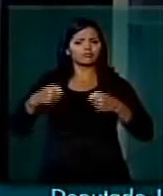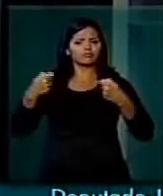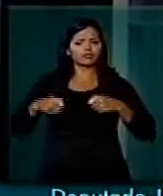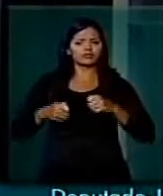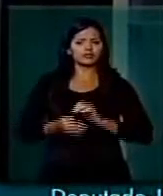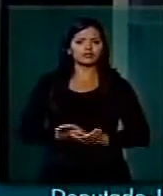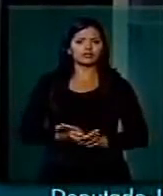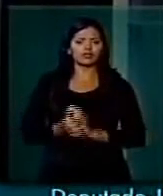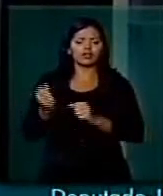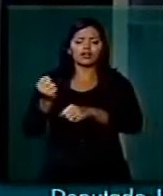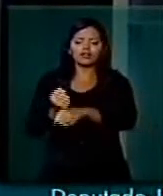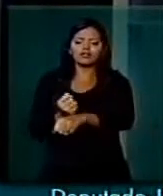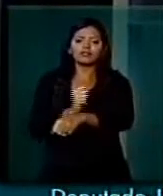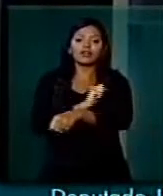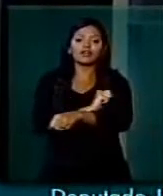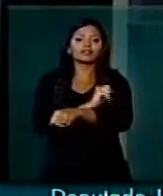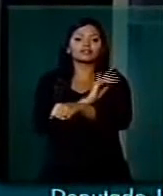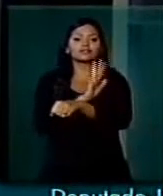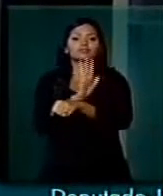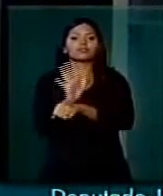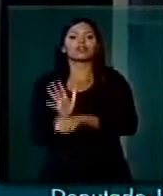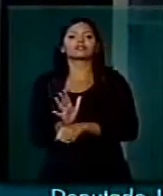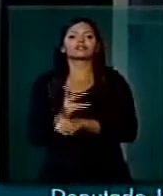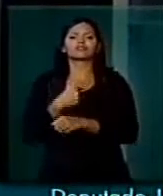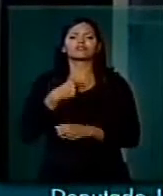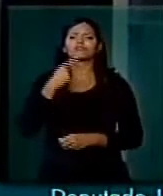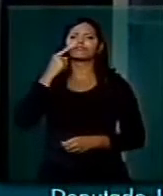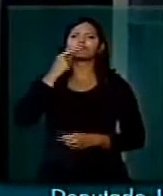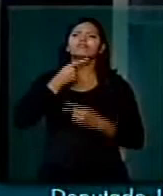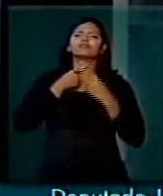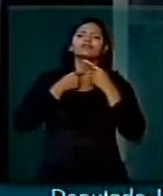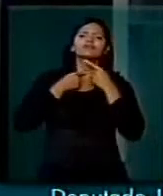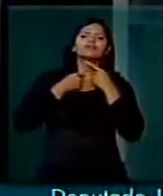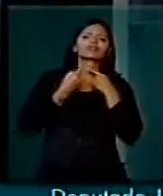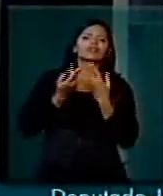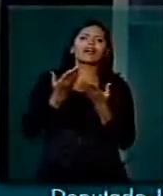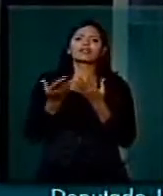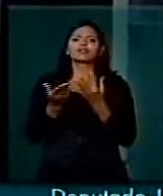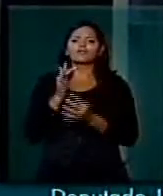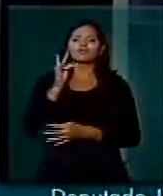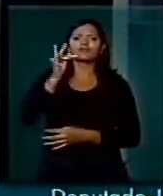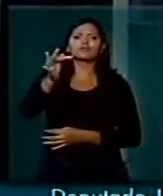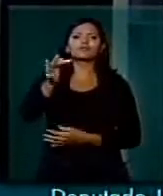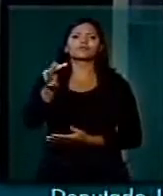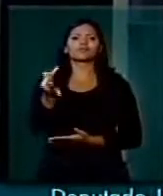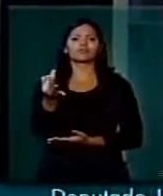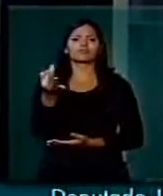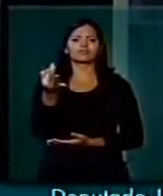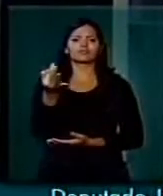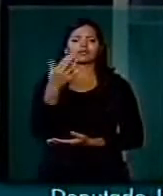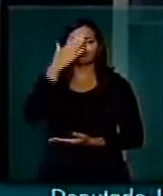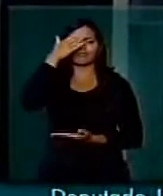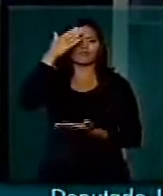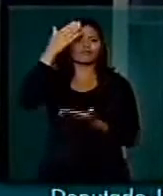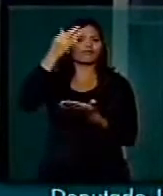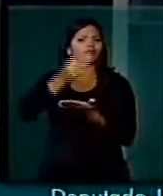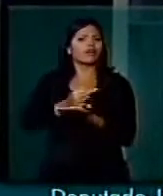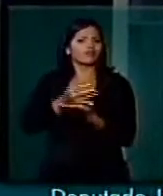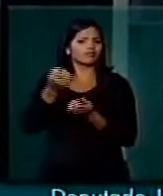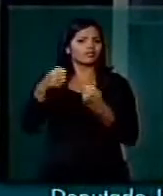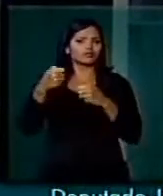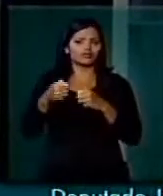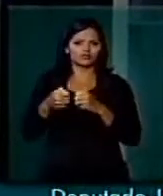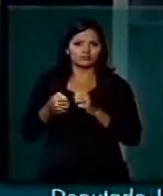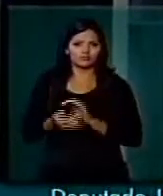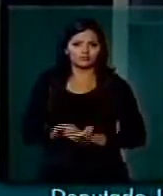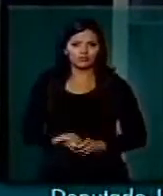de esperança, de perspectiva do amanhã, de fé. Um ambiente, uma nação, um ambiente